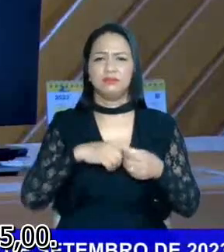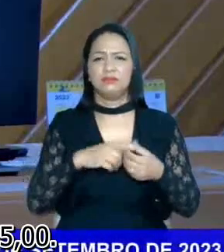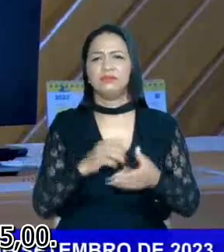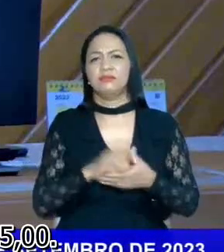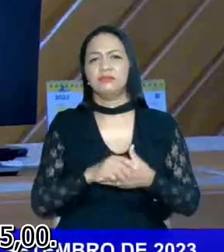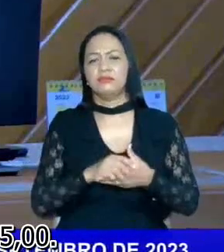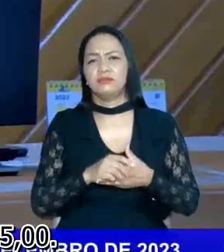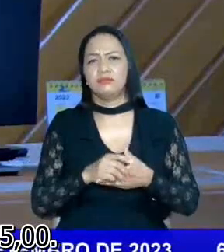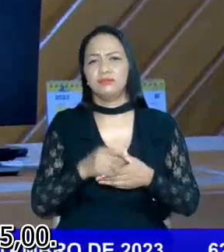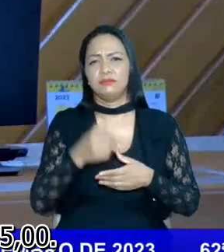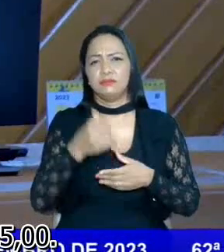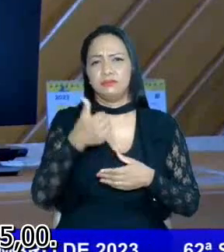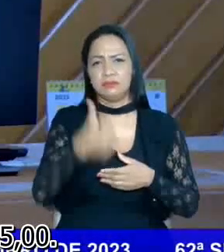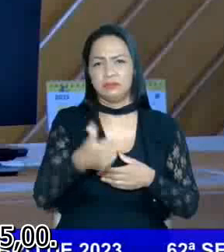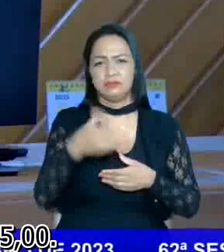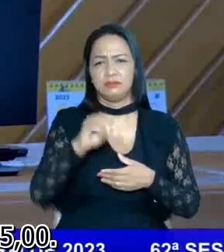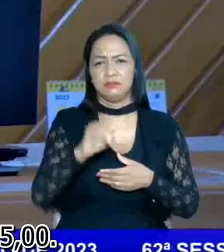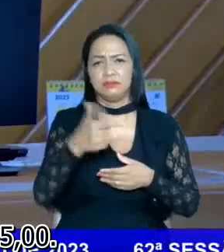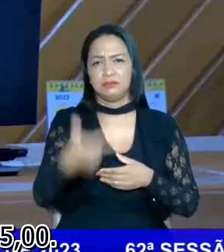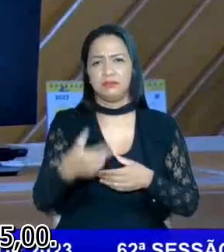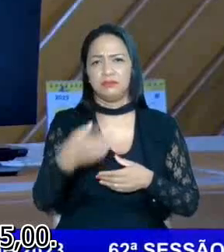ao erário do valor de R$